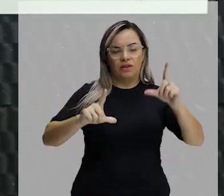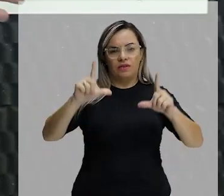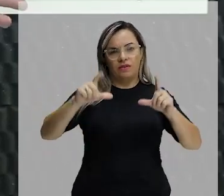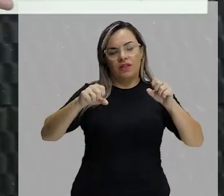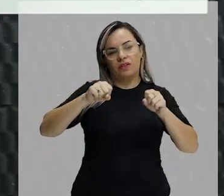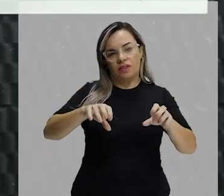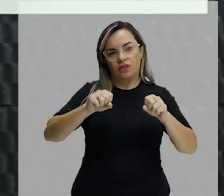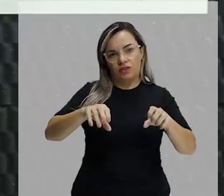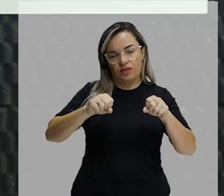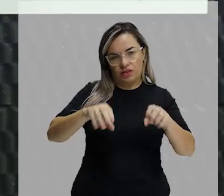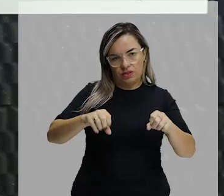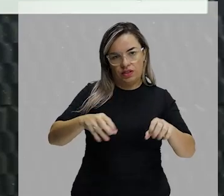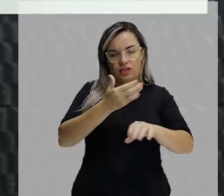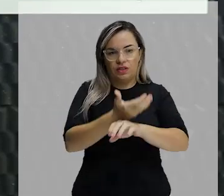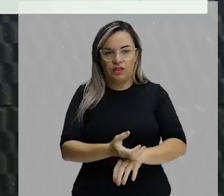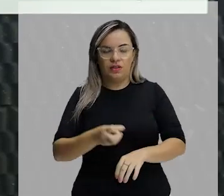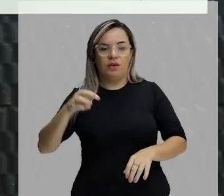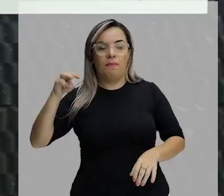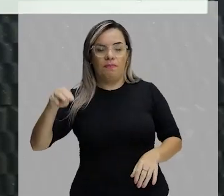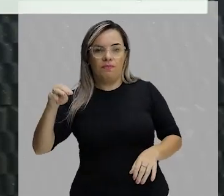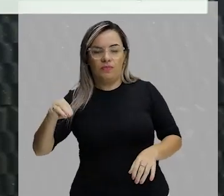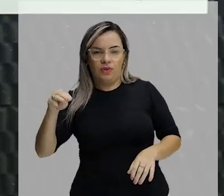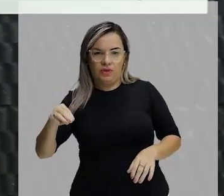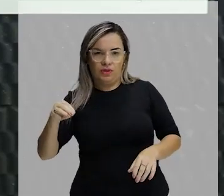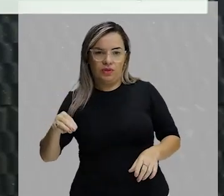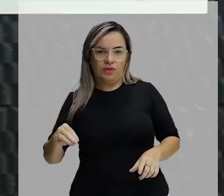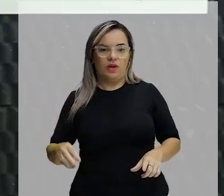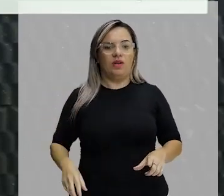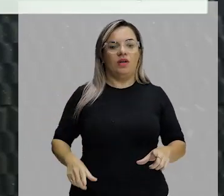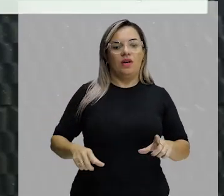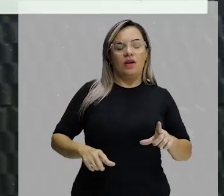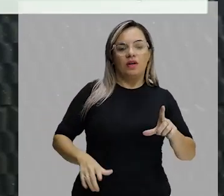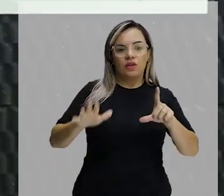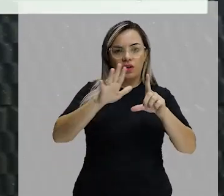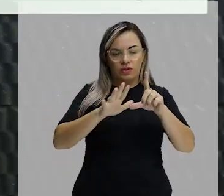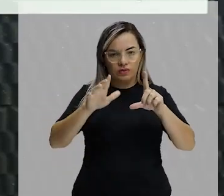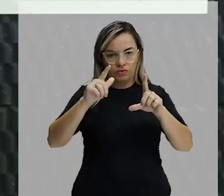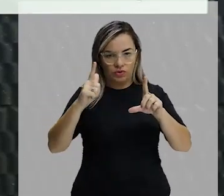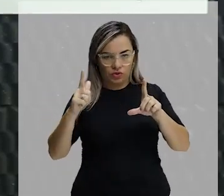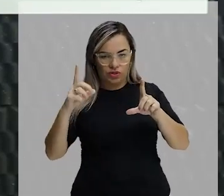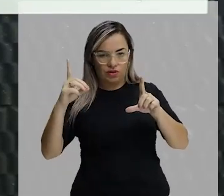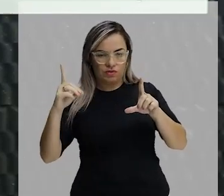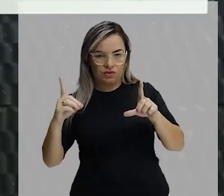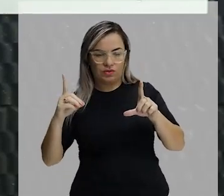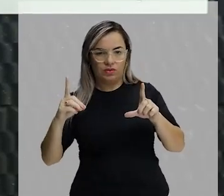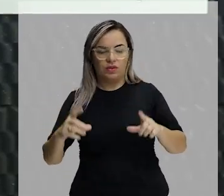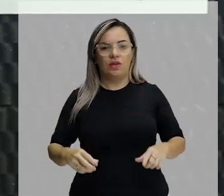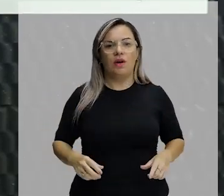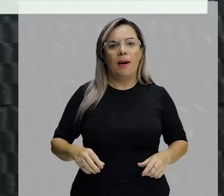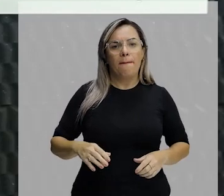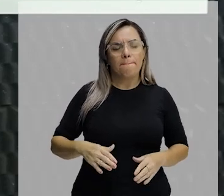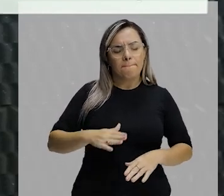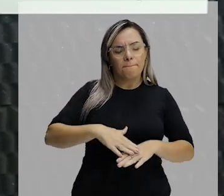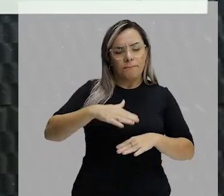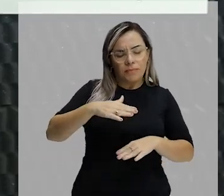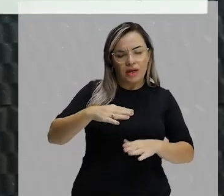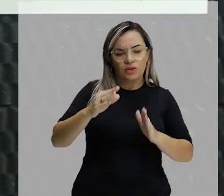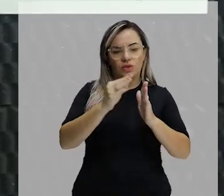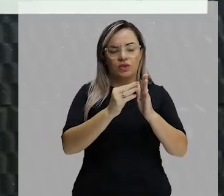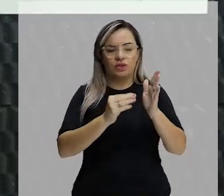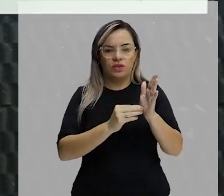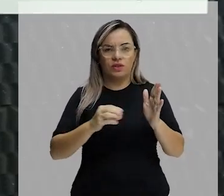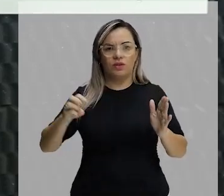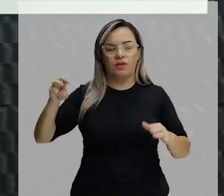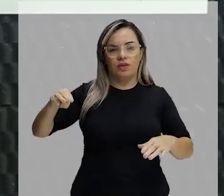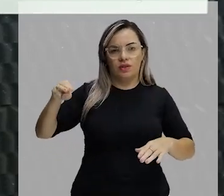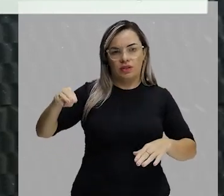no programa Hashtag Fique em Casa Aprendendo, para mais uma aula de matemática para os alunos da segunda série do ensino médio. Turma, a